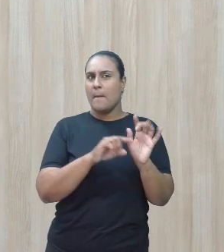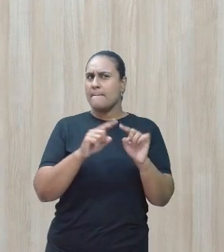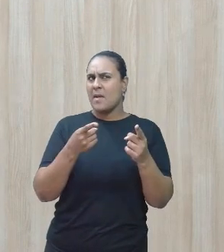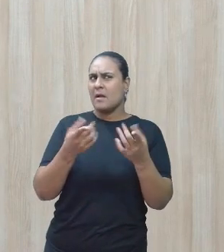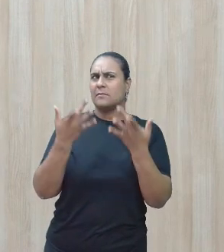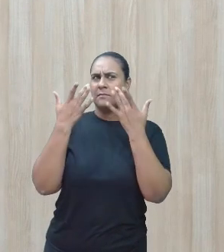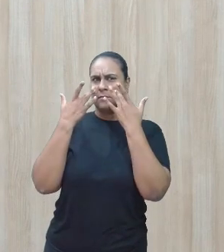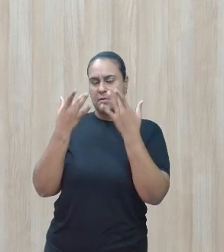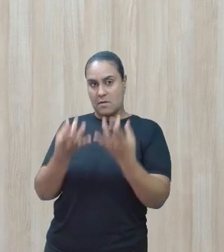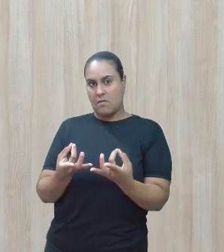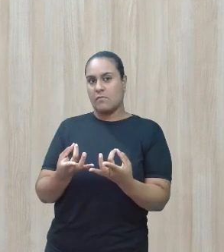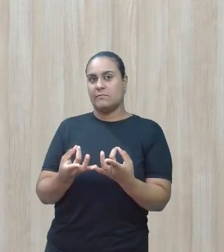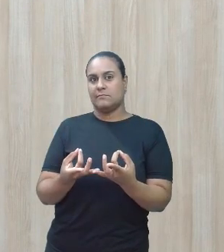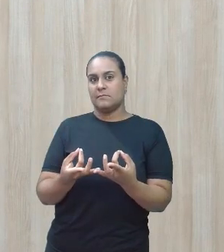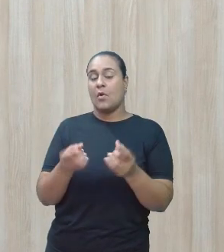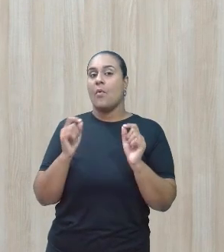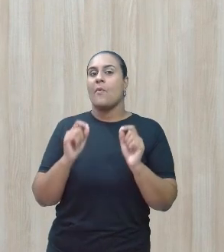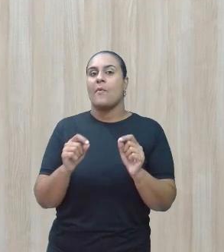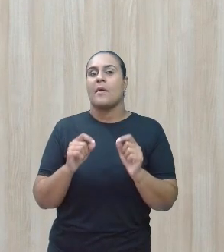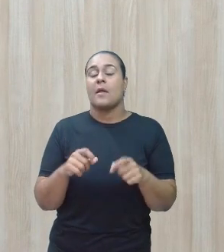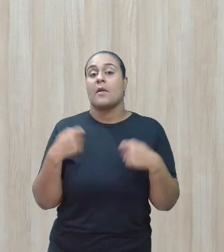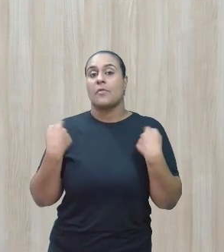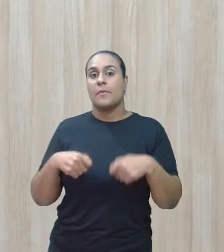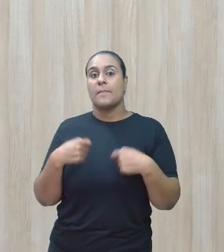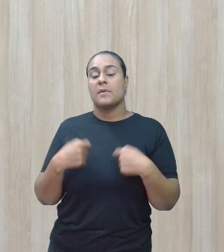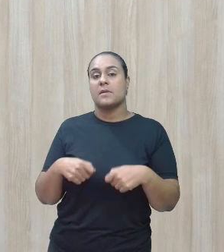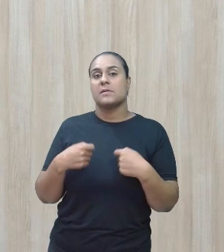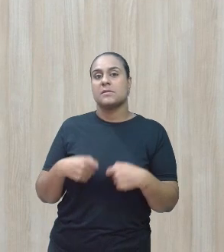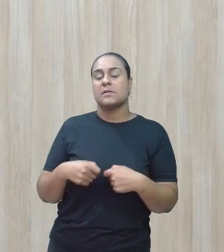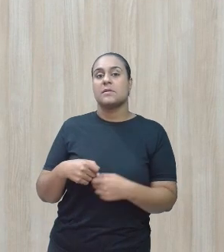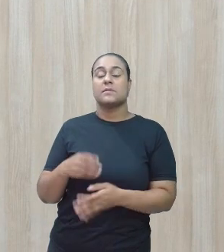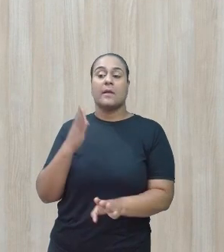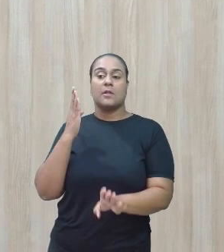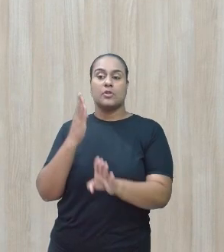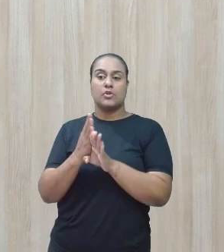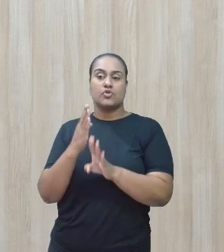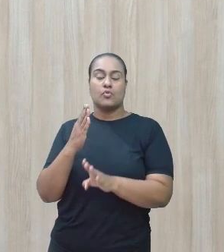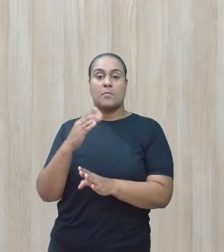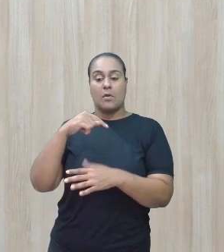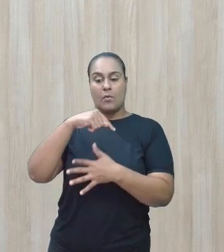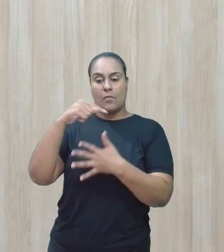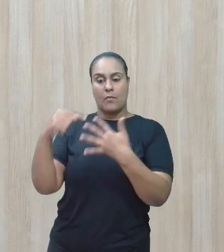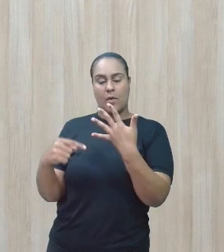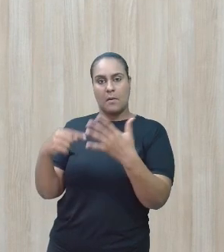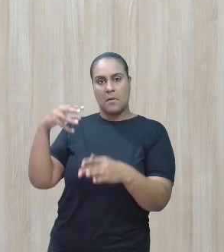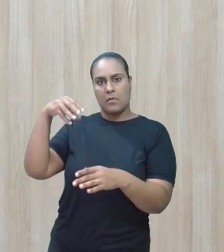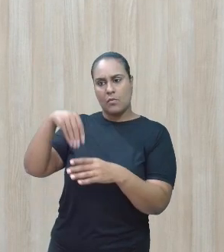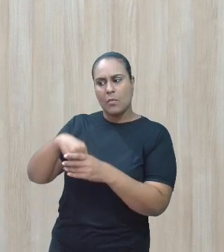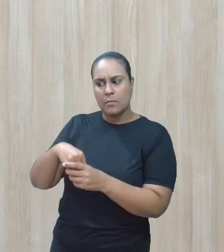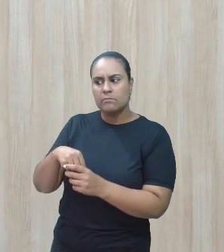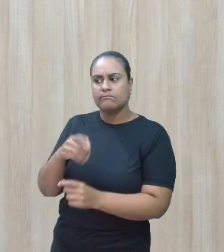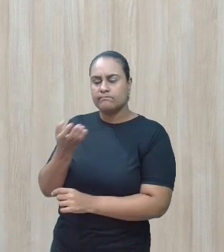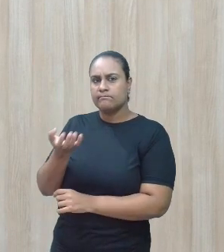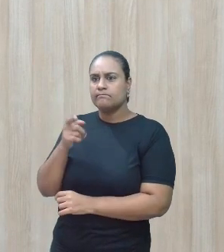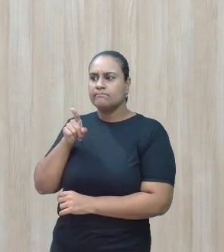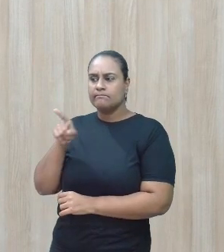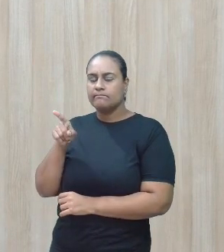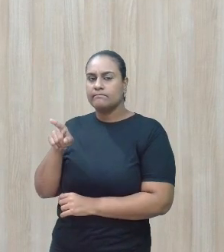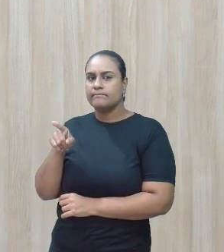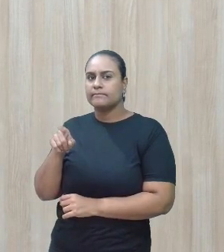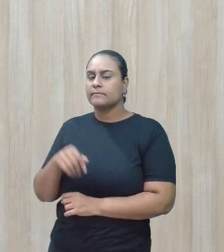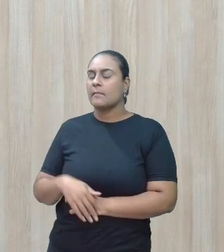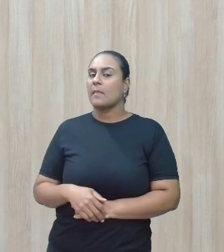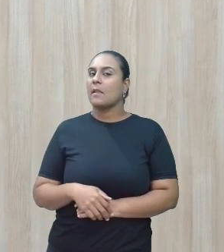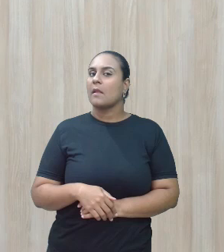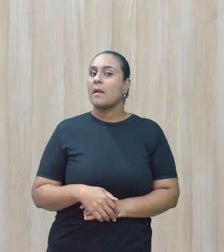atenção, que é você, quando precisa chegar lá no elemento direto, sem precisar passar de um por um, você tem